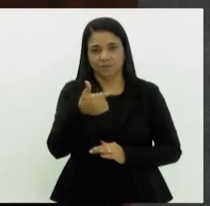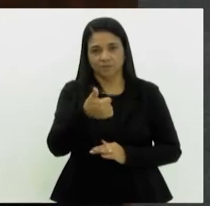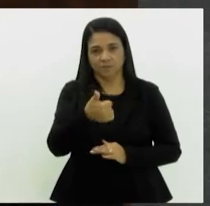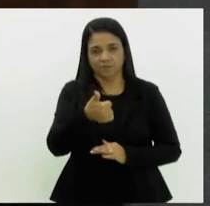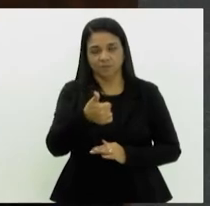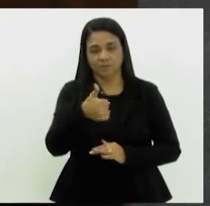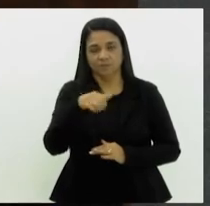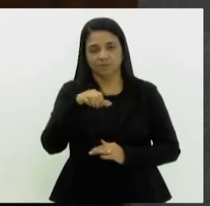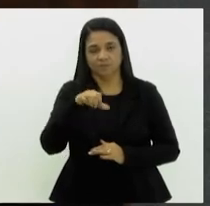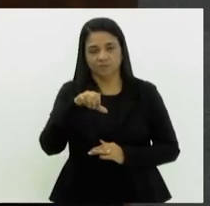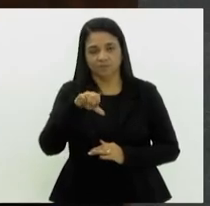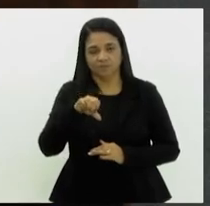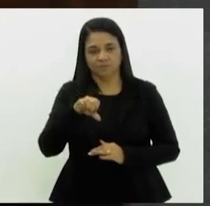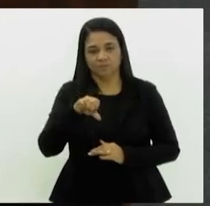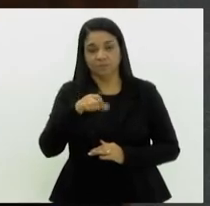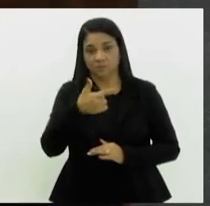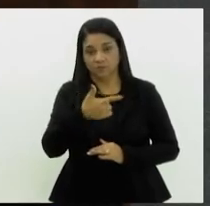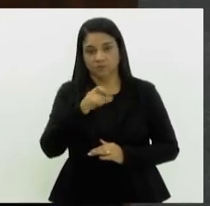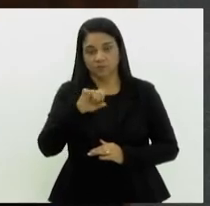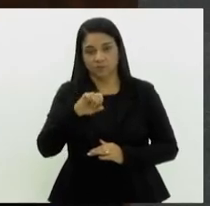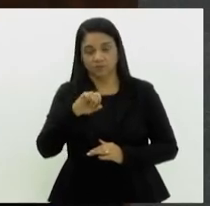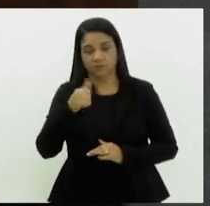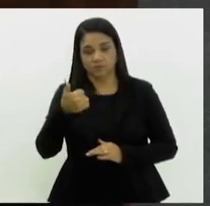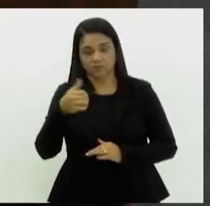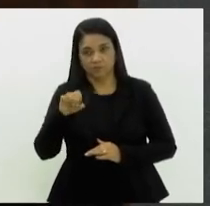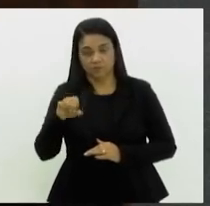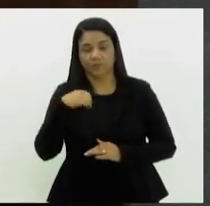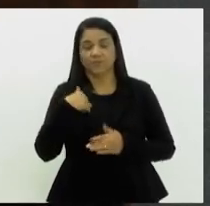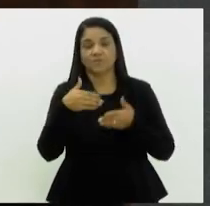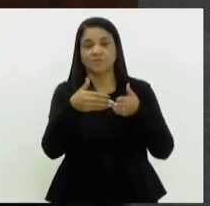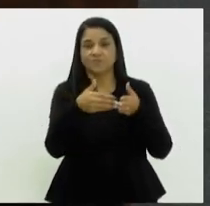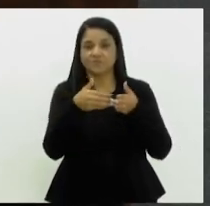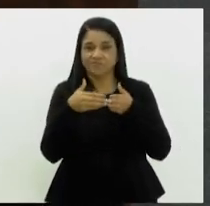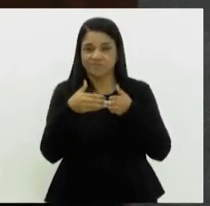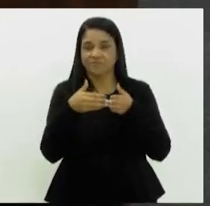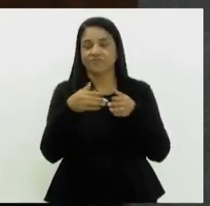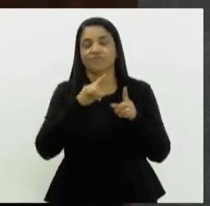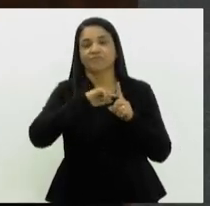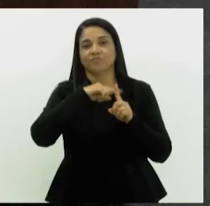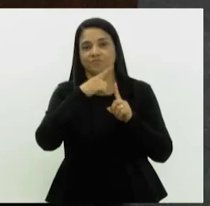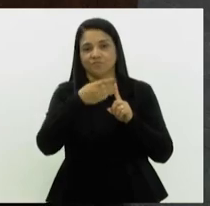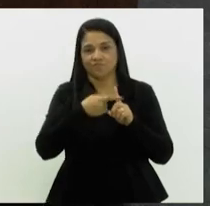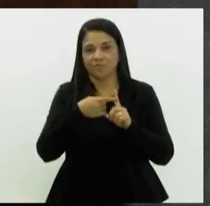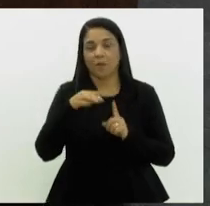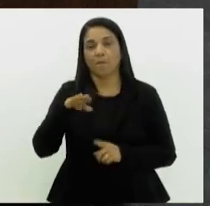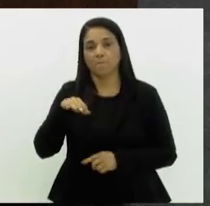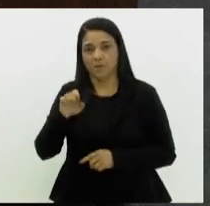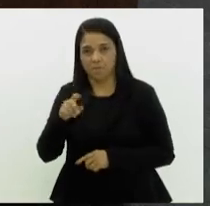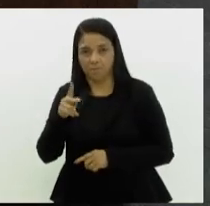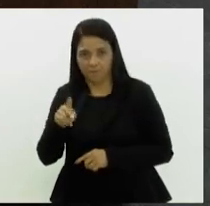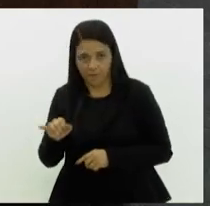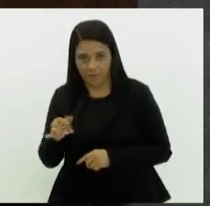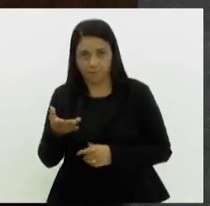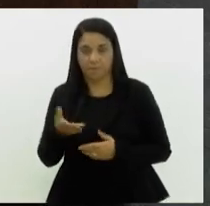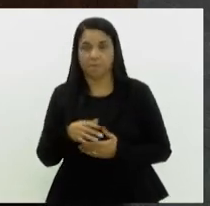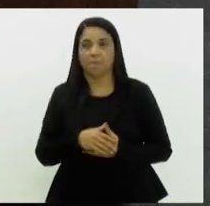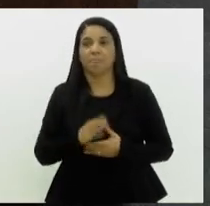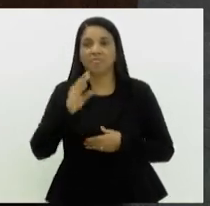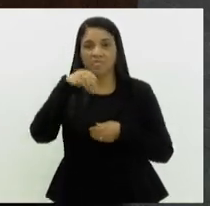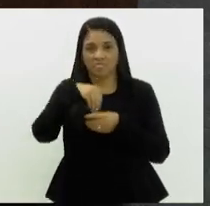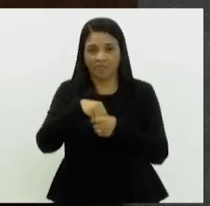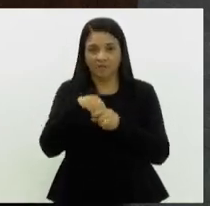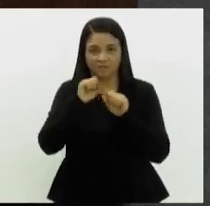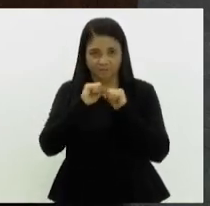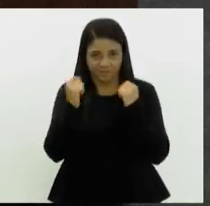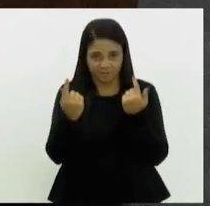casa, incluindo a previsão da licença maternidade, paternidade parlamentar. Eu queria falar que via isso